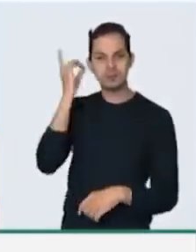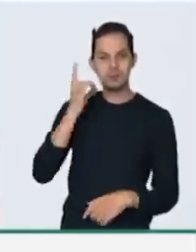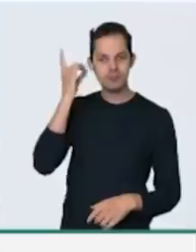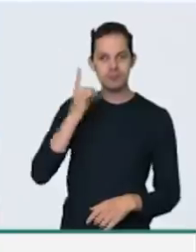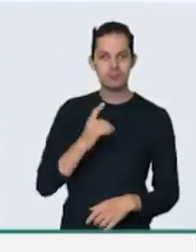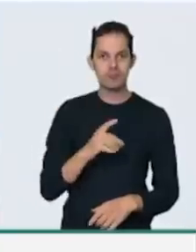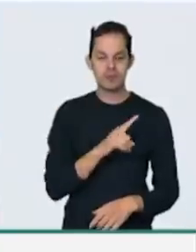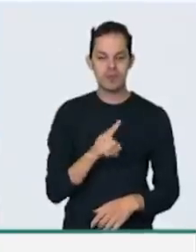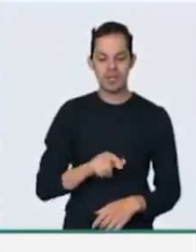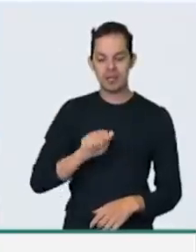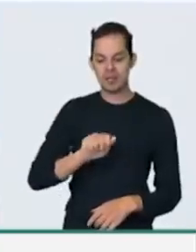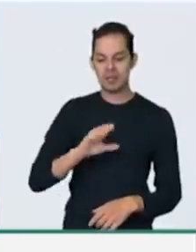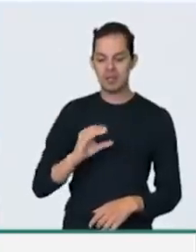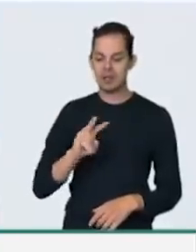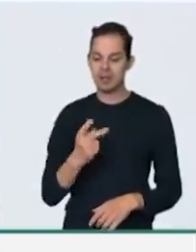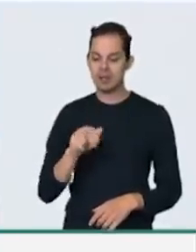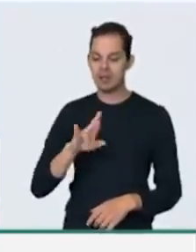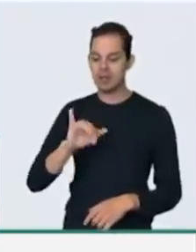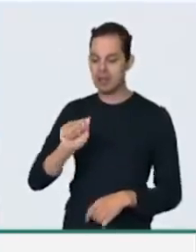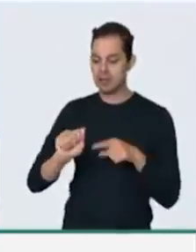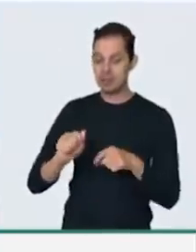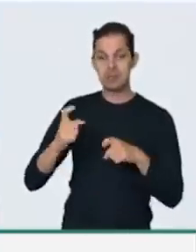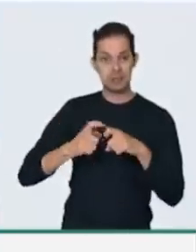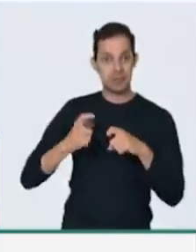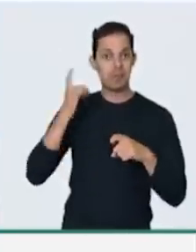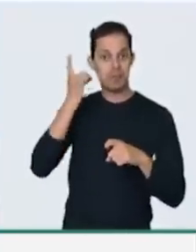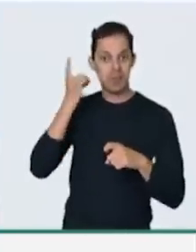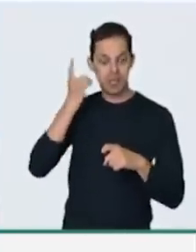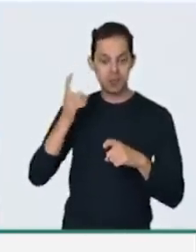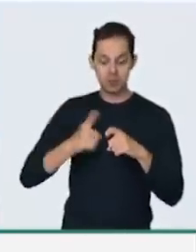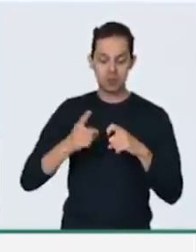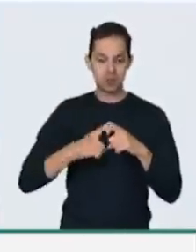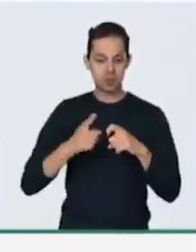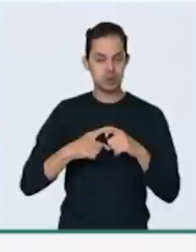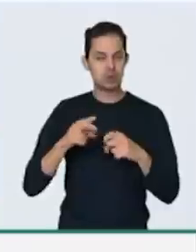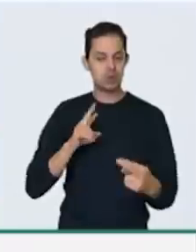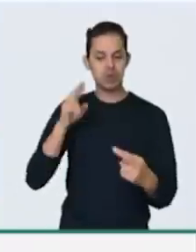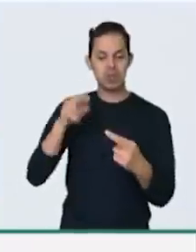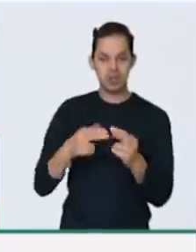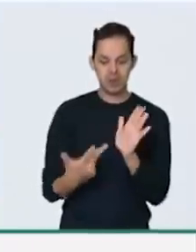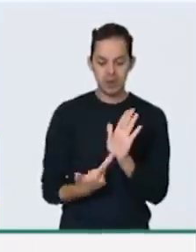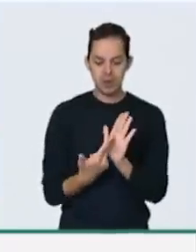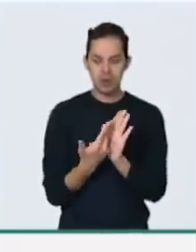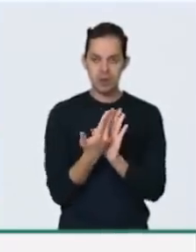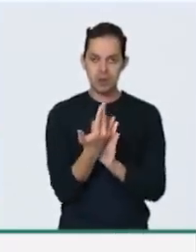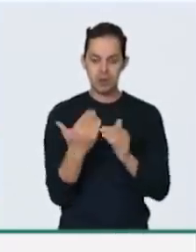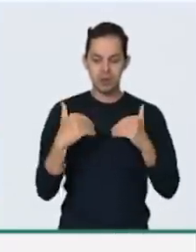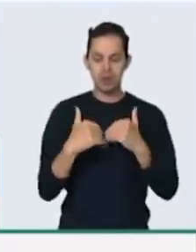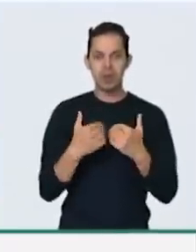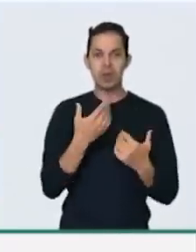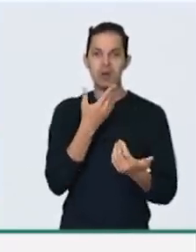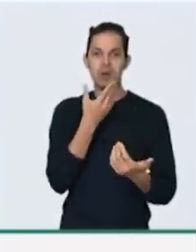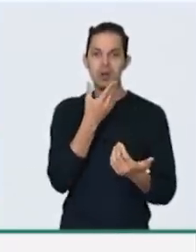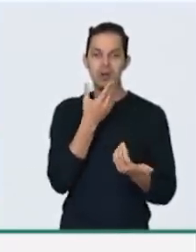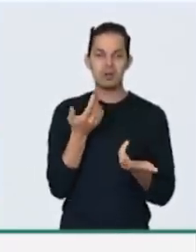Calil. Tem uma pesquisa, ele é referência, né? Um médico que é o único brasileiro que é capaz de fazer uma cirurgia de separação de irmãos siameses, e